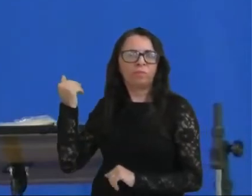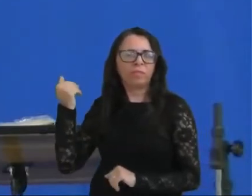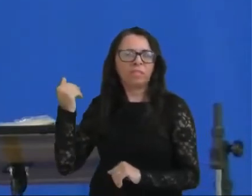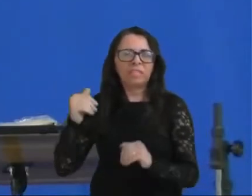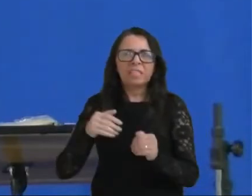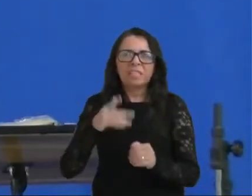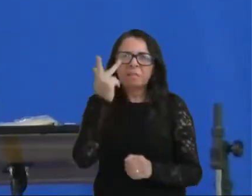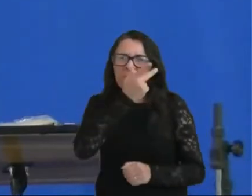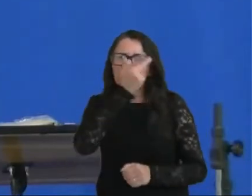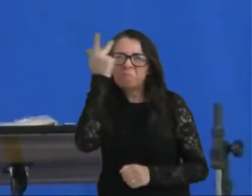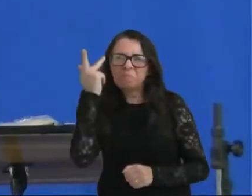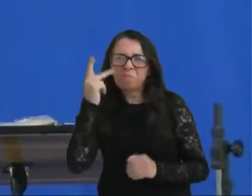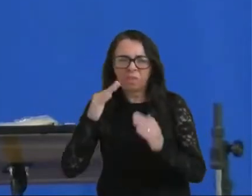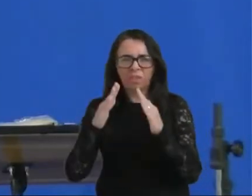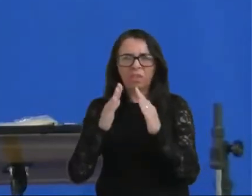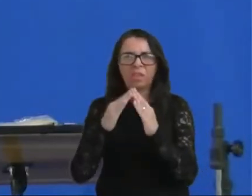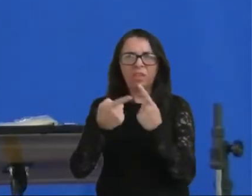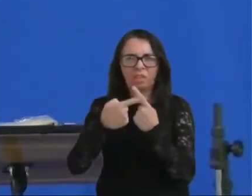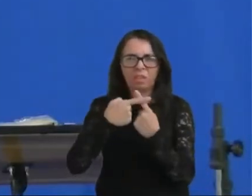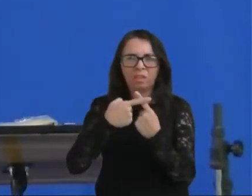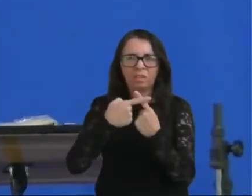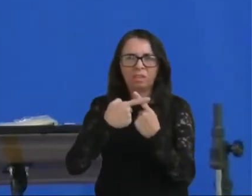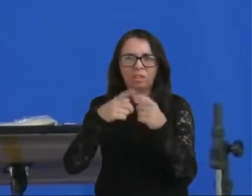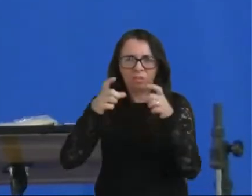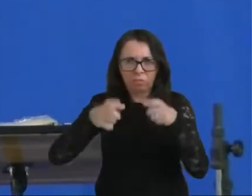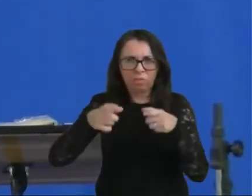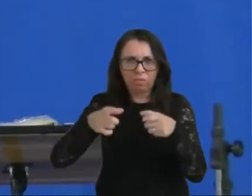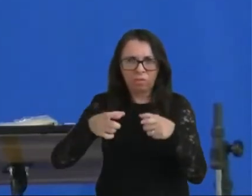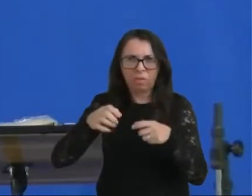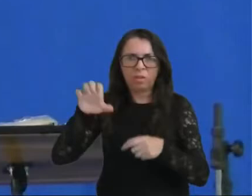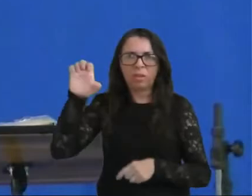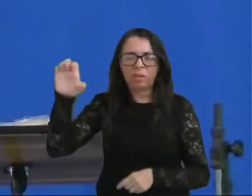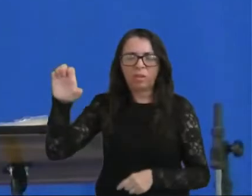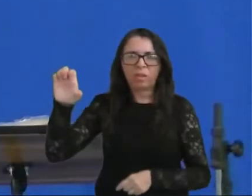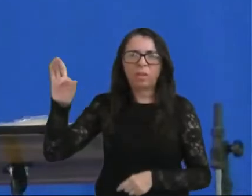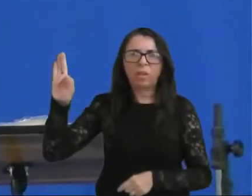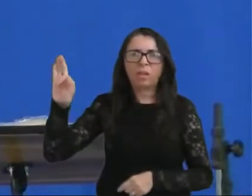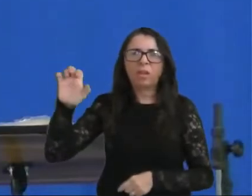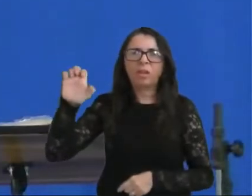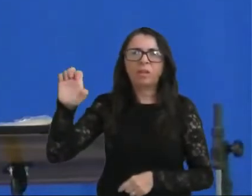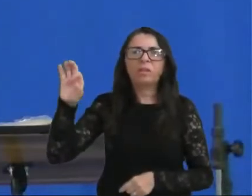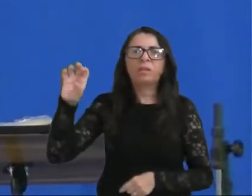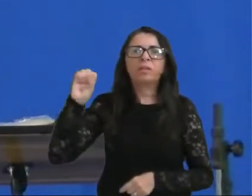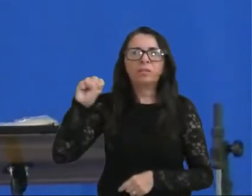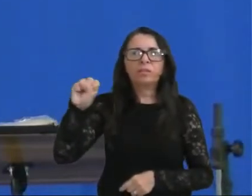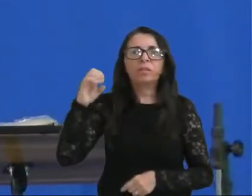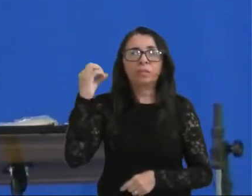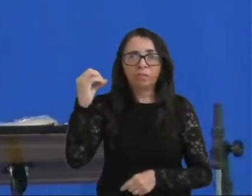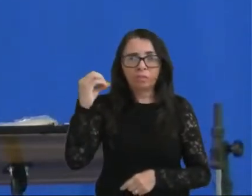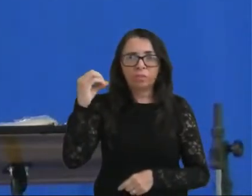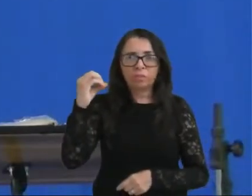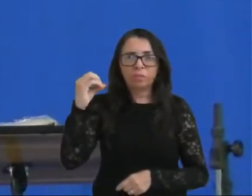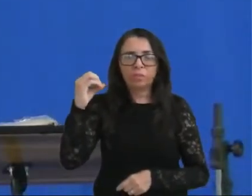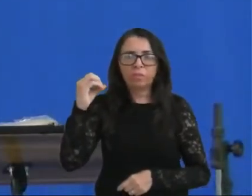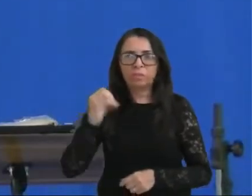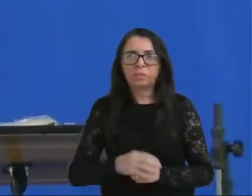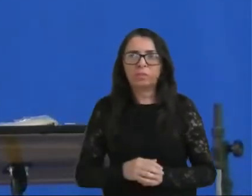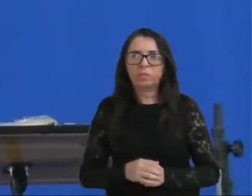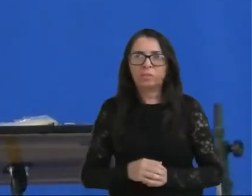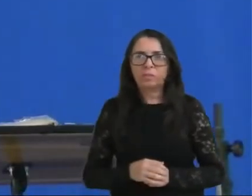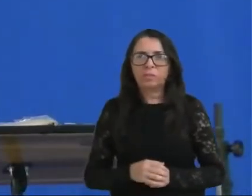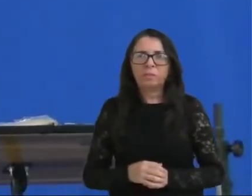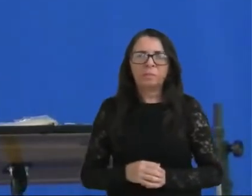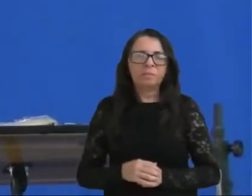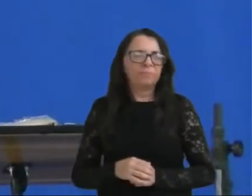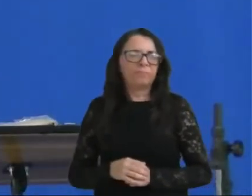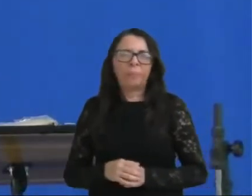impostores. Vocês têm perseverado e suportado, sofrido por causa do meu nome, e não